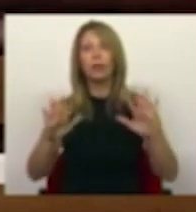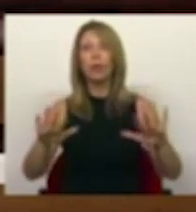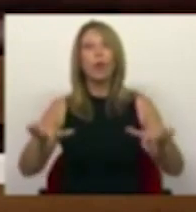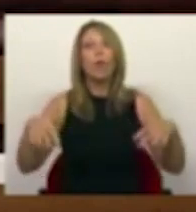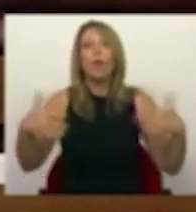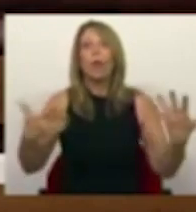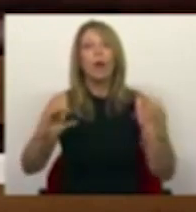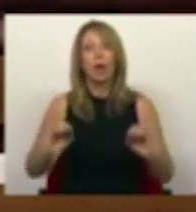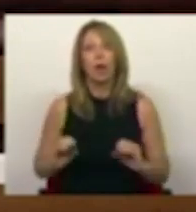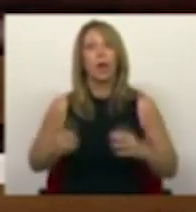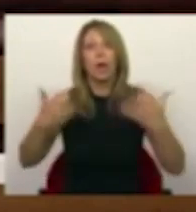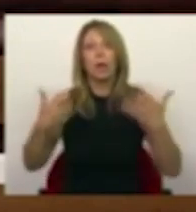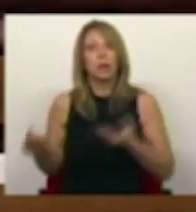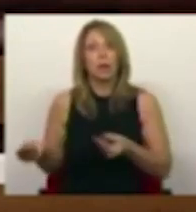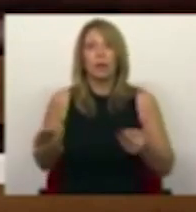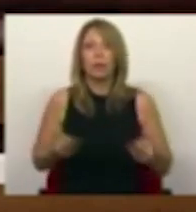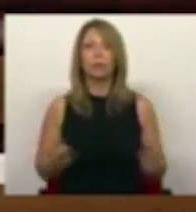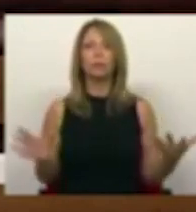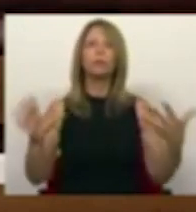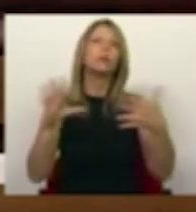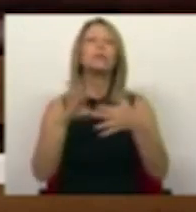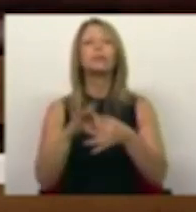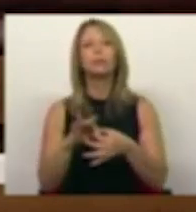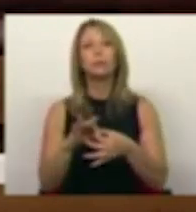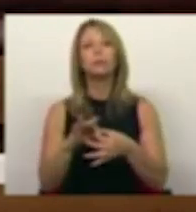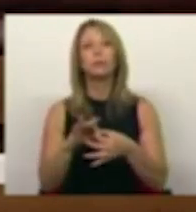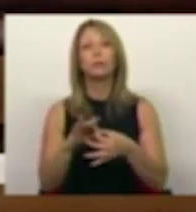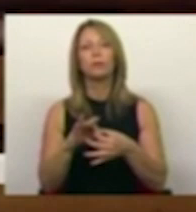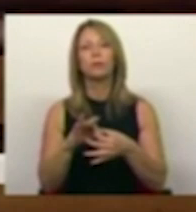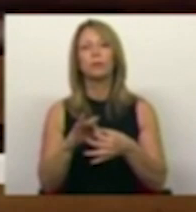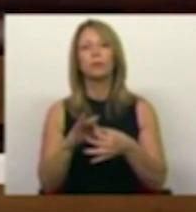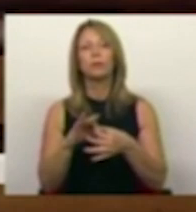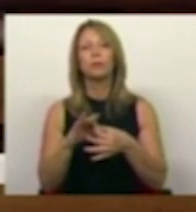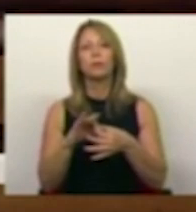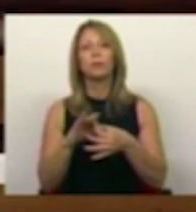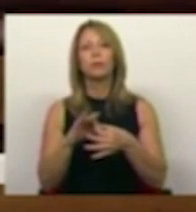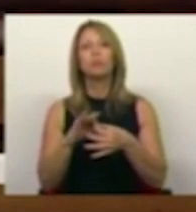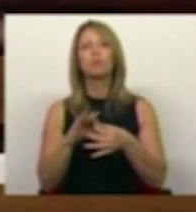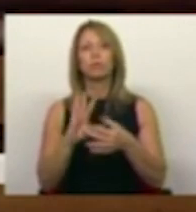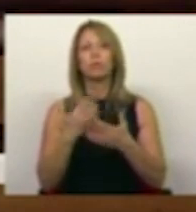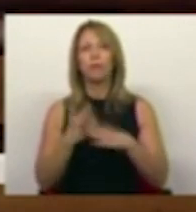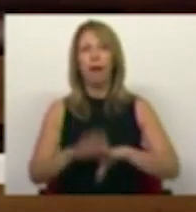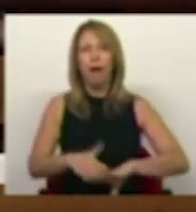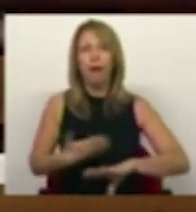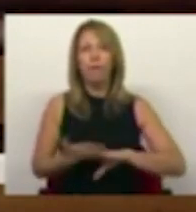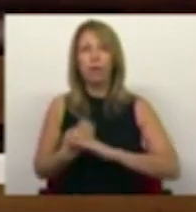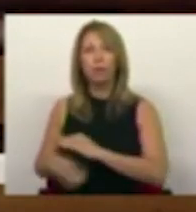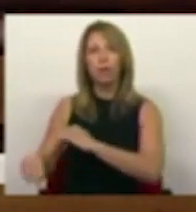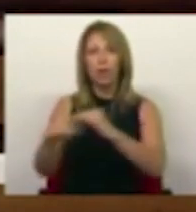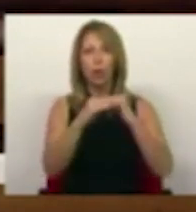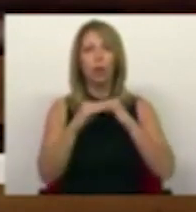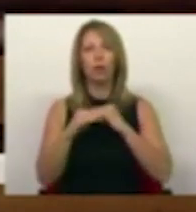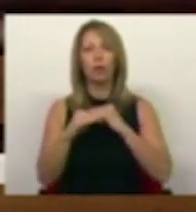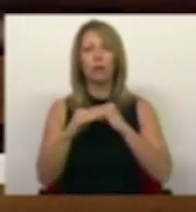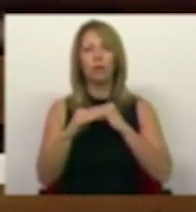qualquer iniciativa que se relacione com o aumento da igualdade, com a